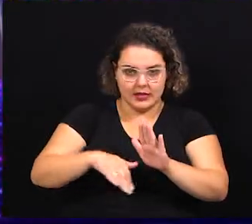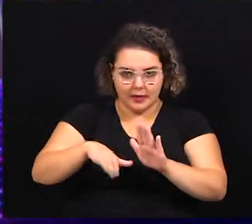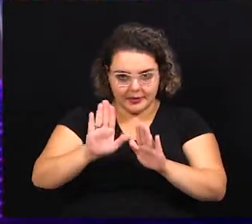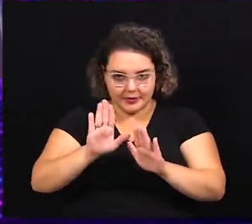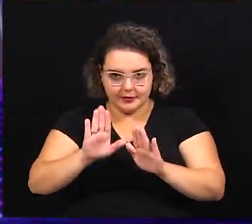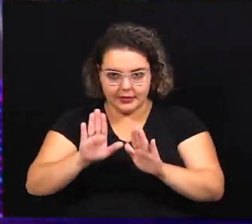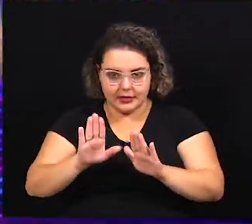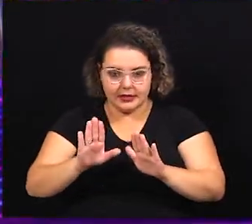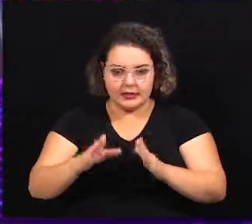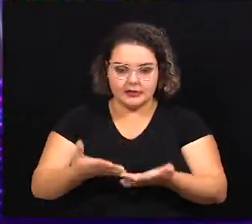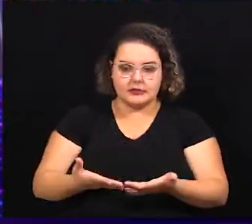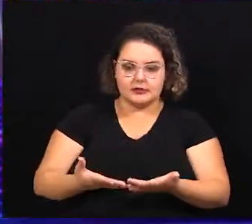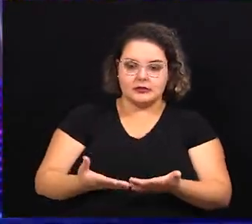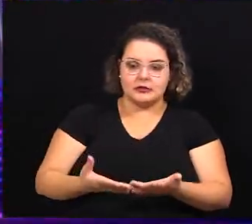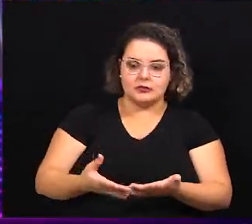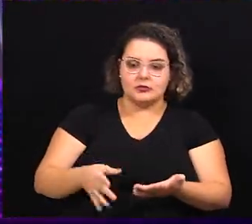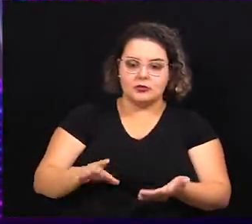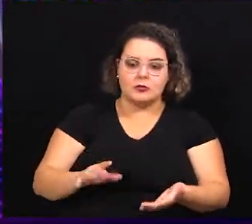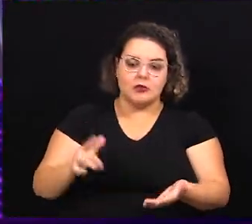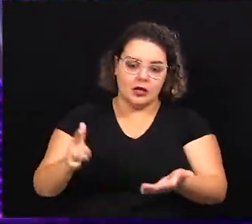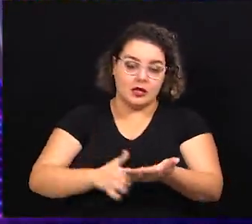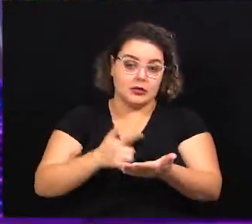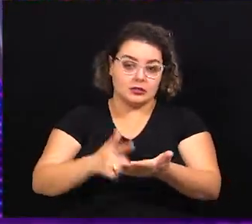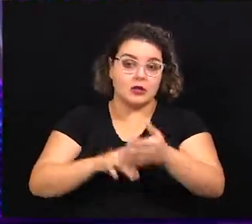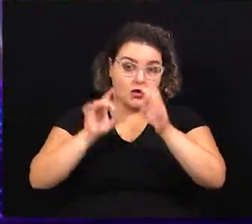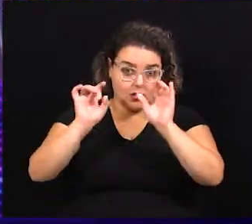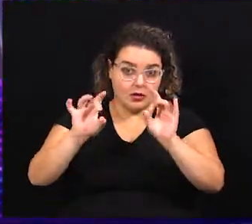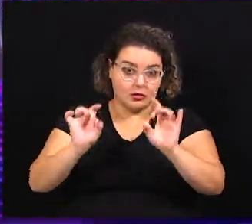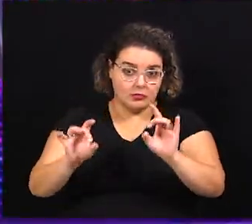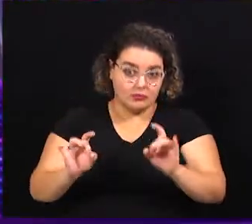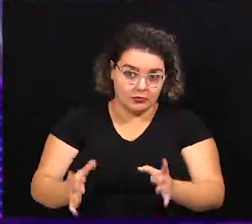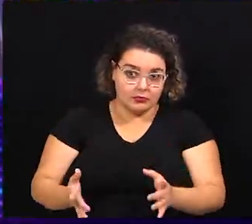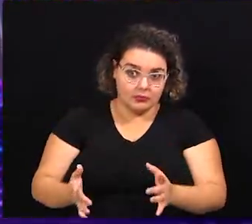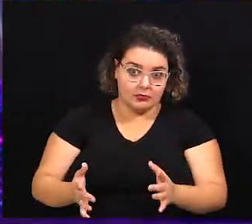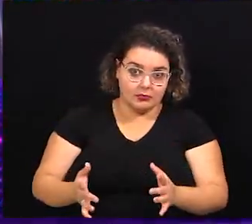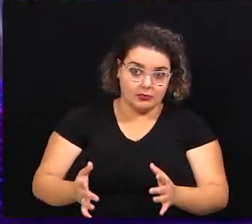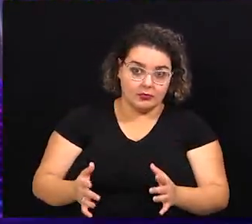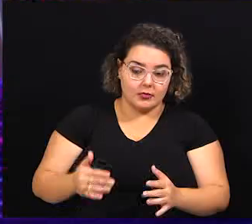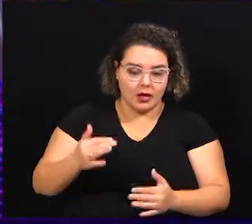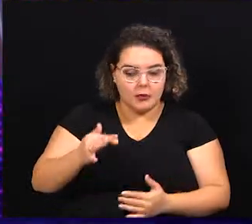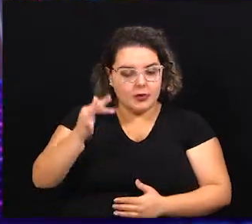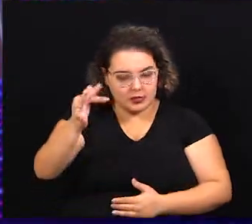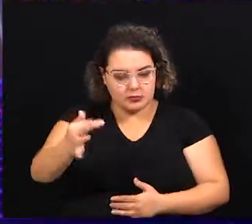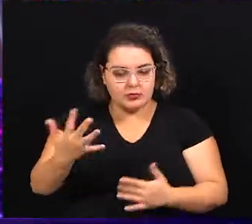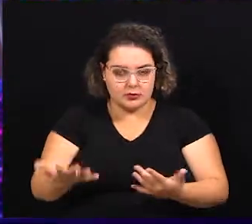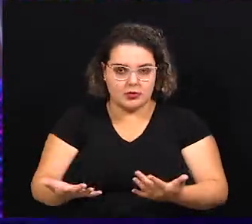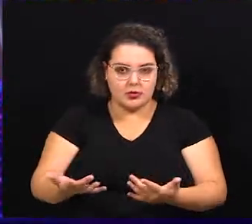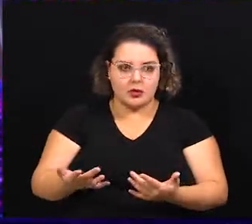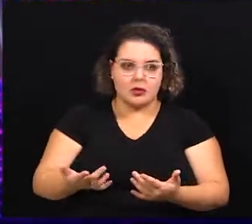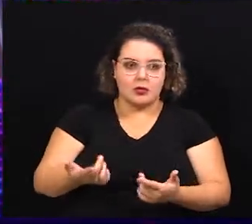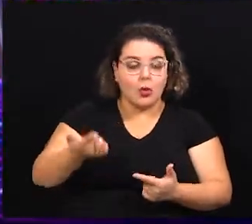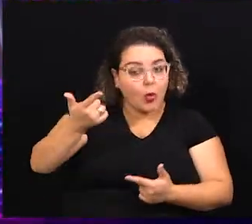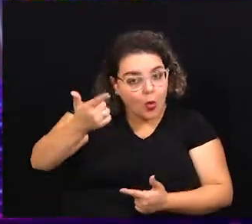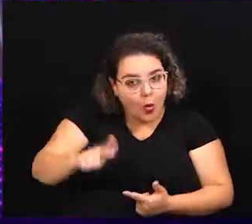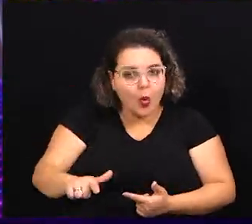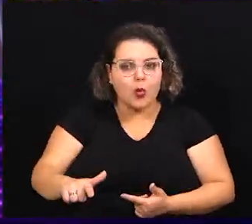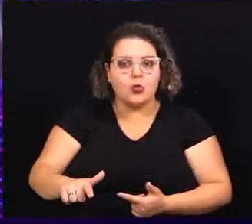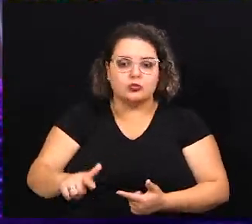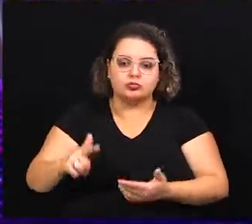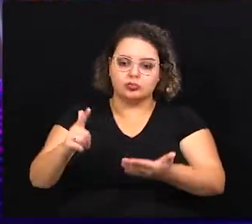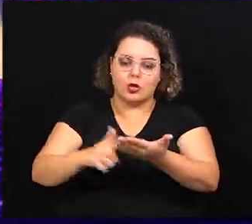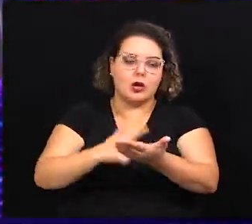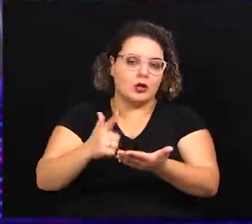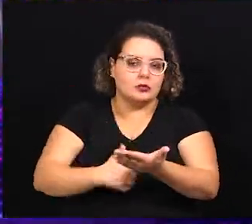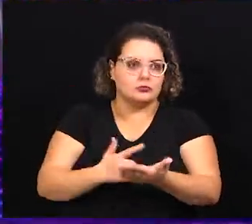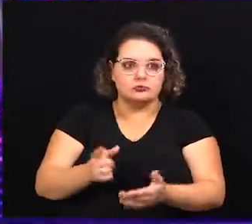esse capítulo extra, a minha intenção é lançar ele numa edição especial. Então isso fica um pouco mais pra frente, mas continuação